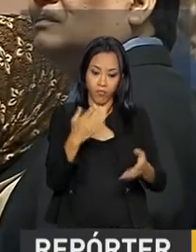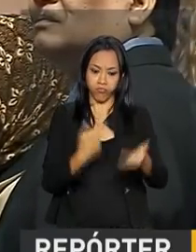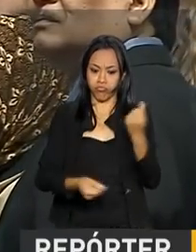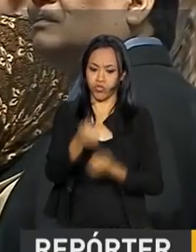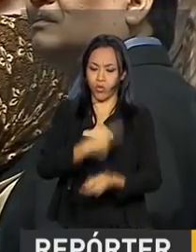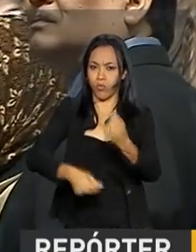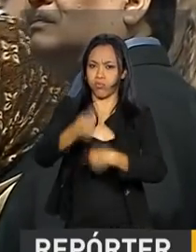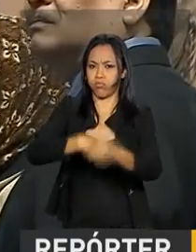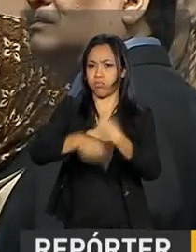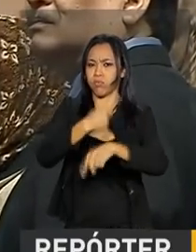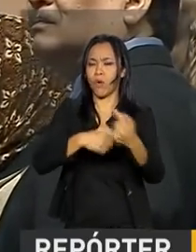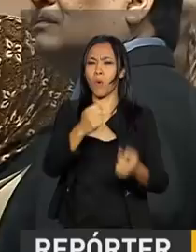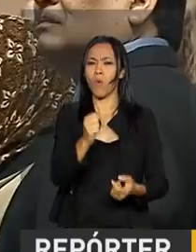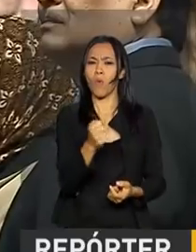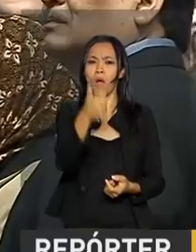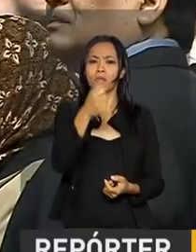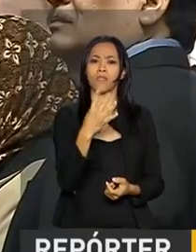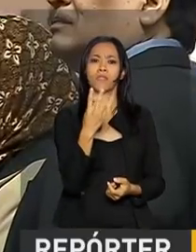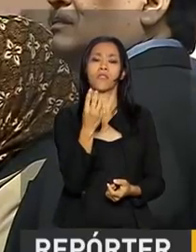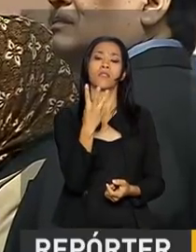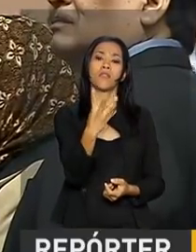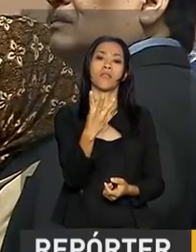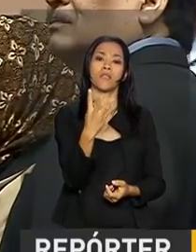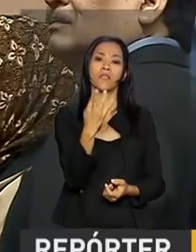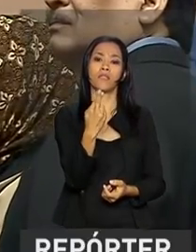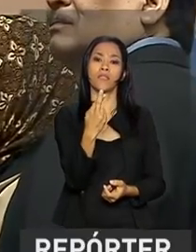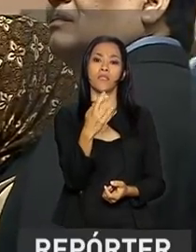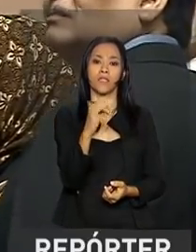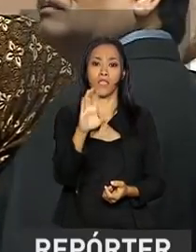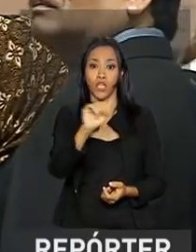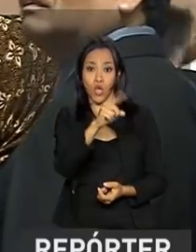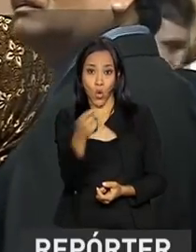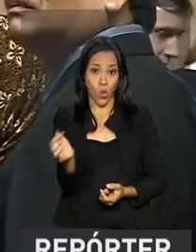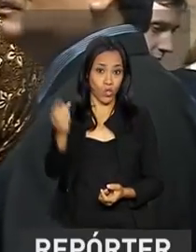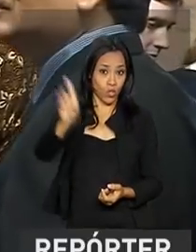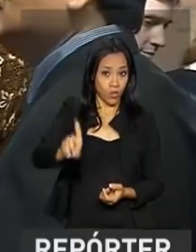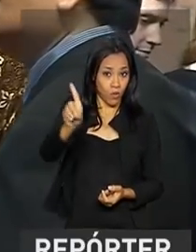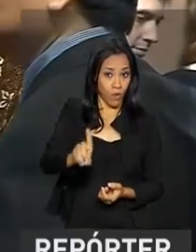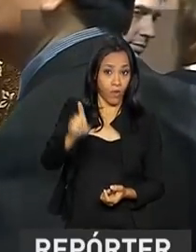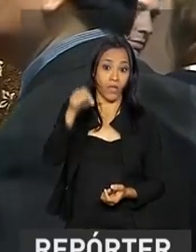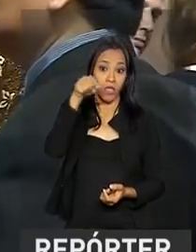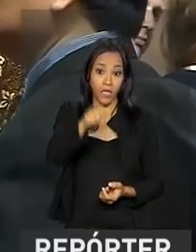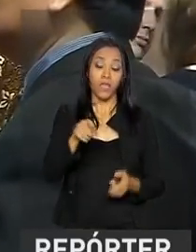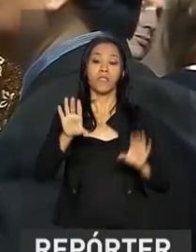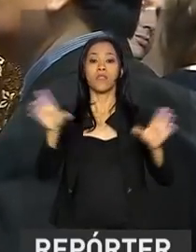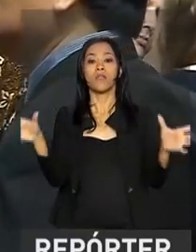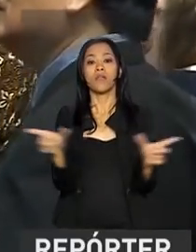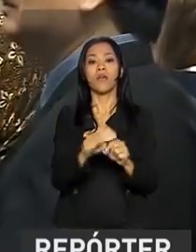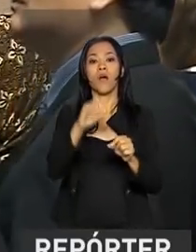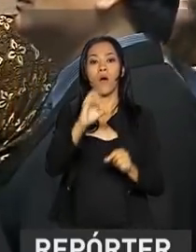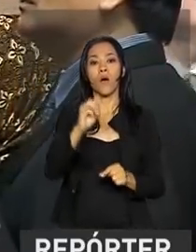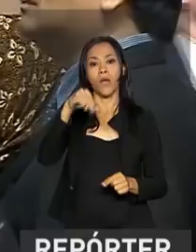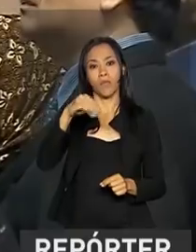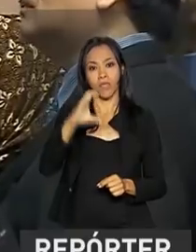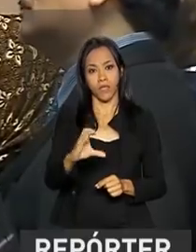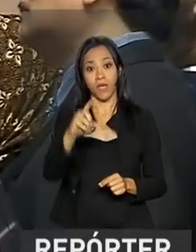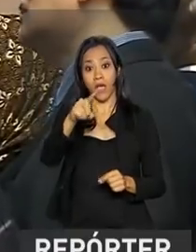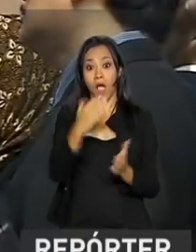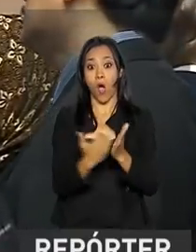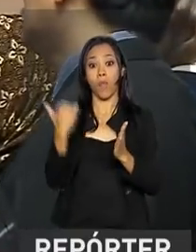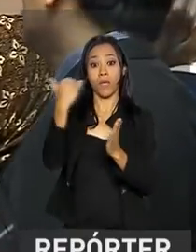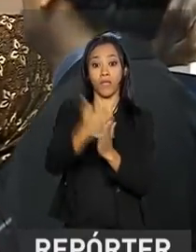trilhões e meio de dólares em produtos segundo a organização mundial do comércio esse valor deve aumentar